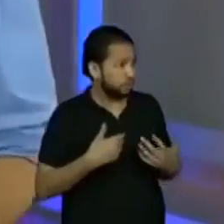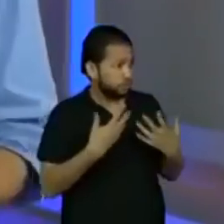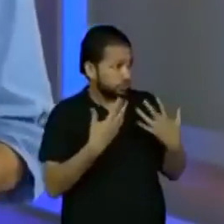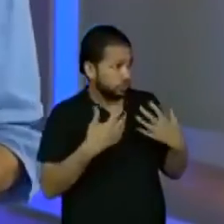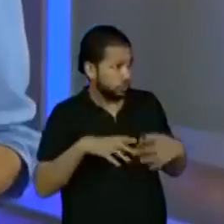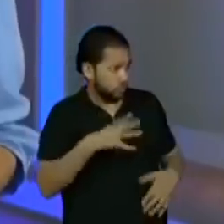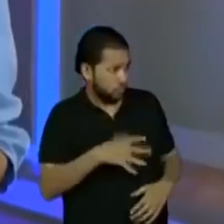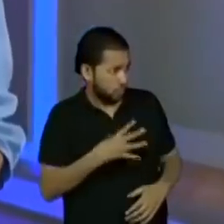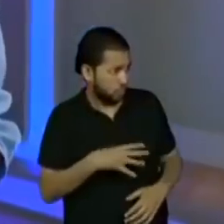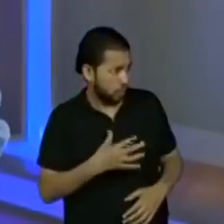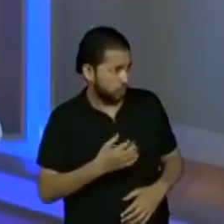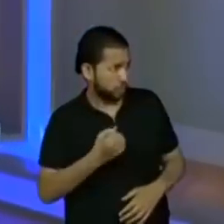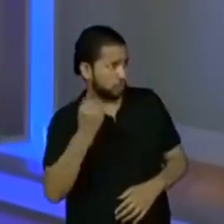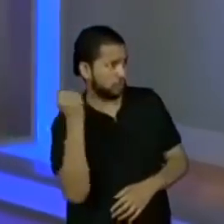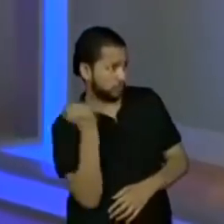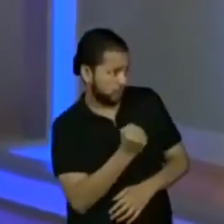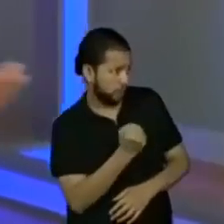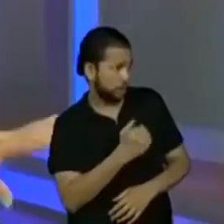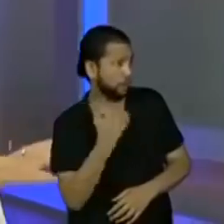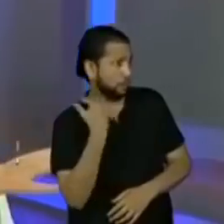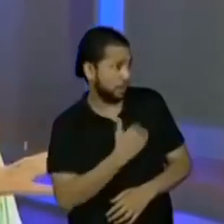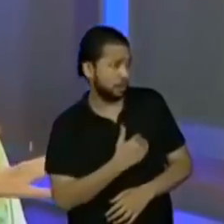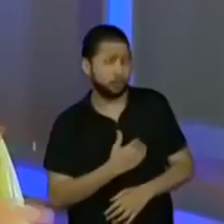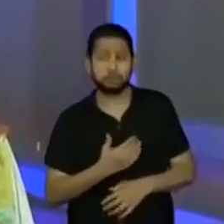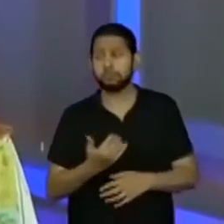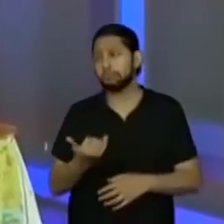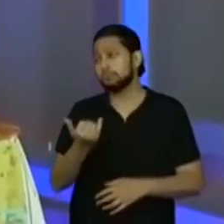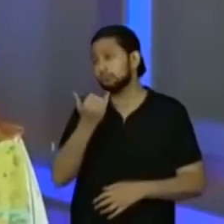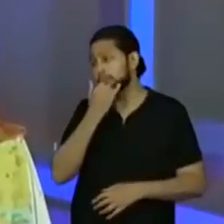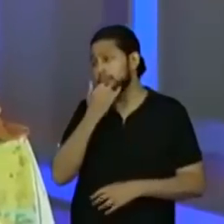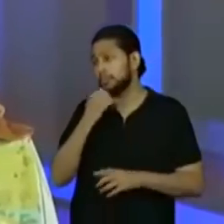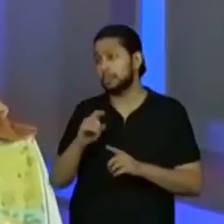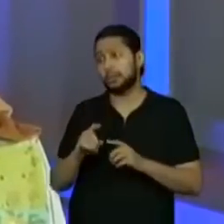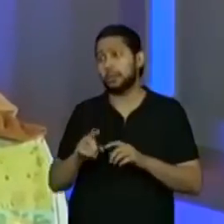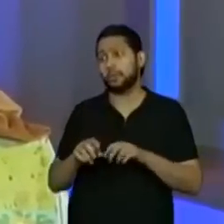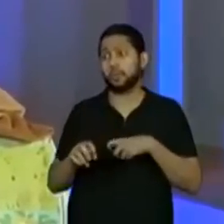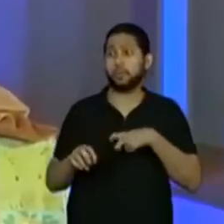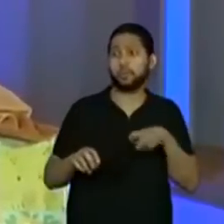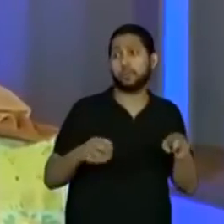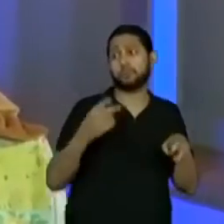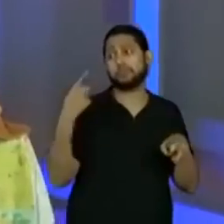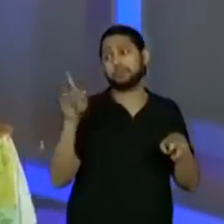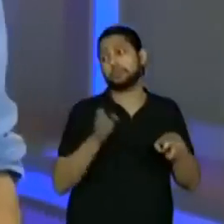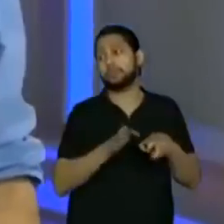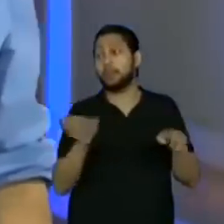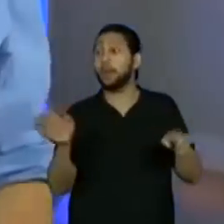tem coragem, então nós vamos ter que nos separar. Mas eu vou te dar mais um conselho.